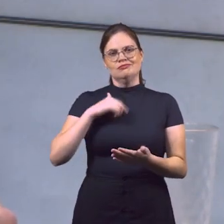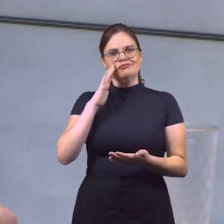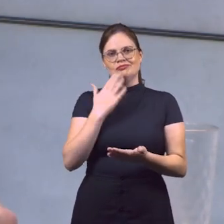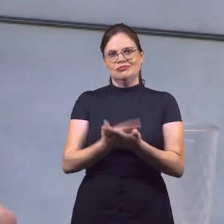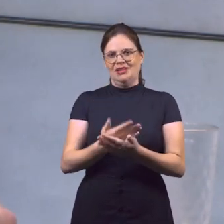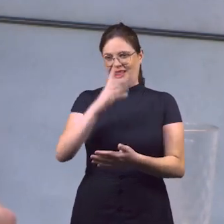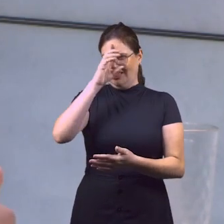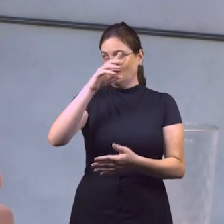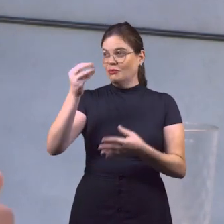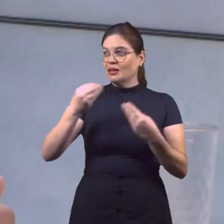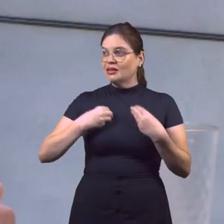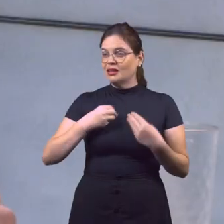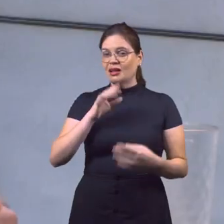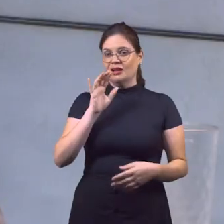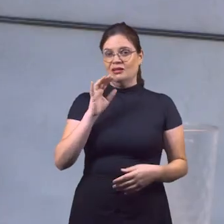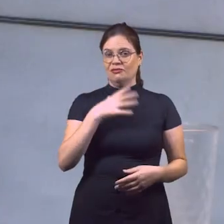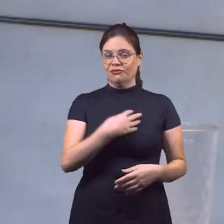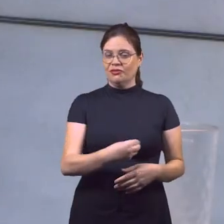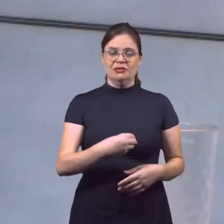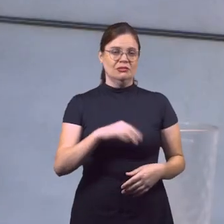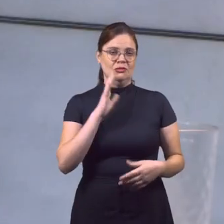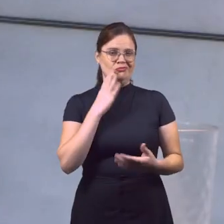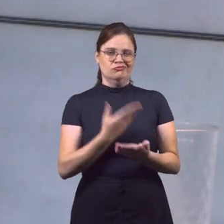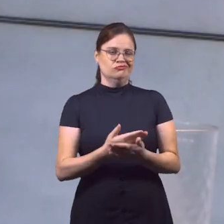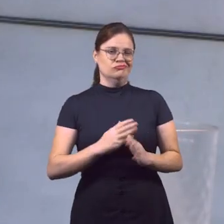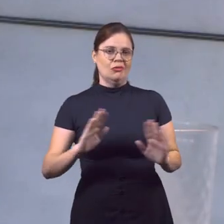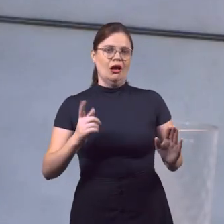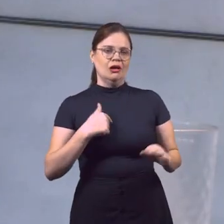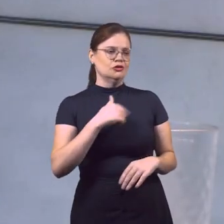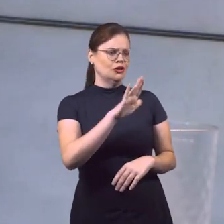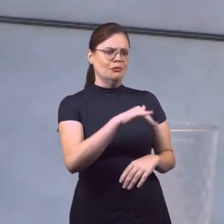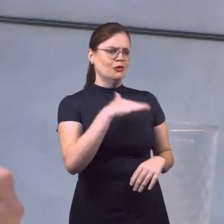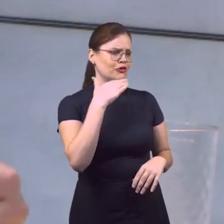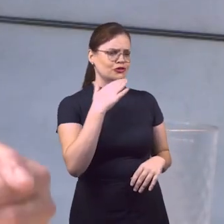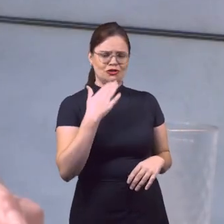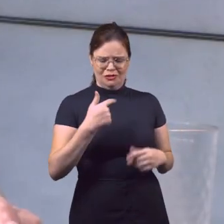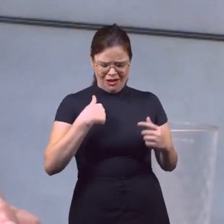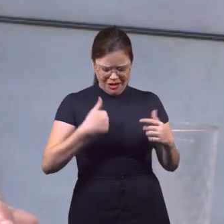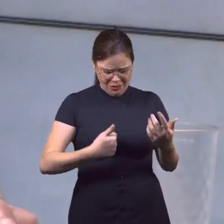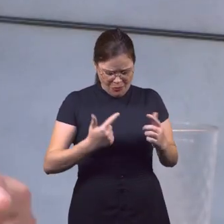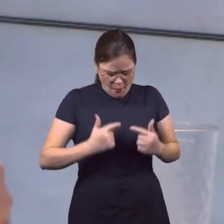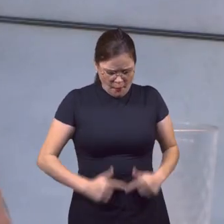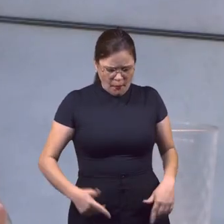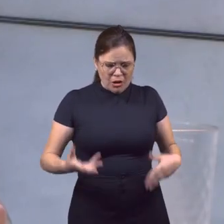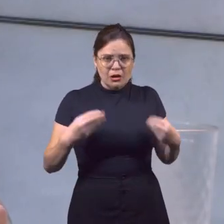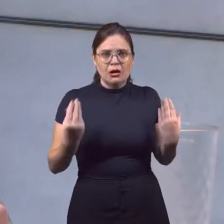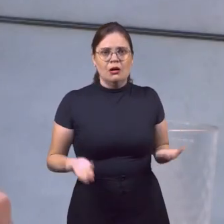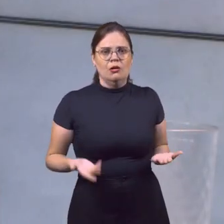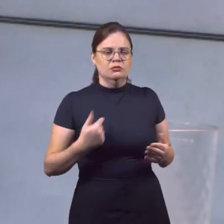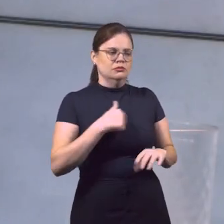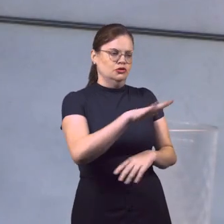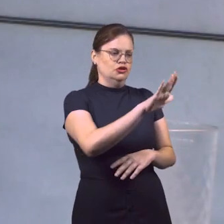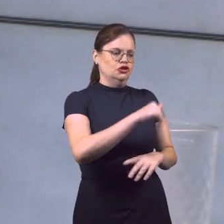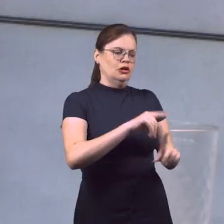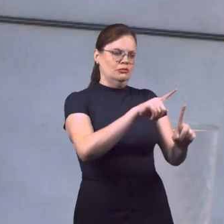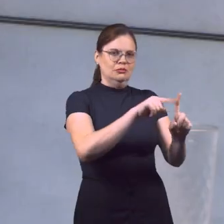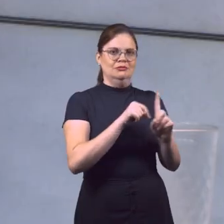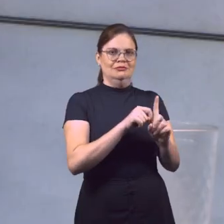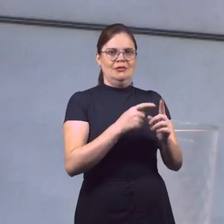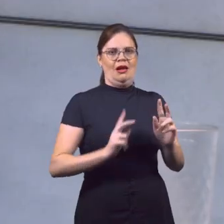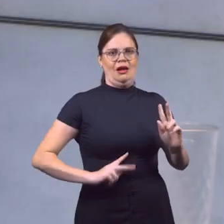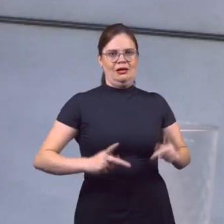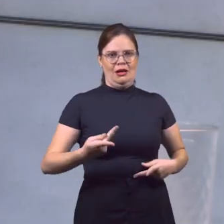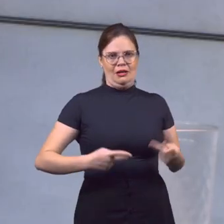havia feito não era que Abraão teria um filho com a escrava, com Agar, mas sim Sara iria